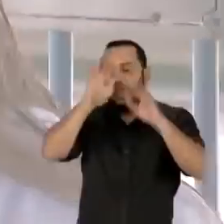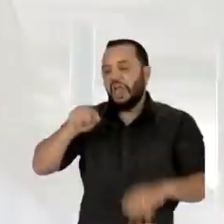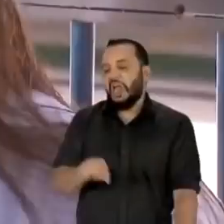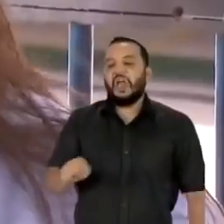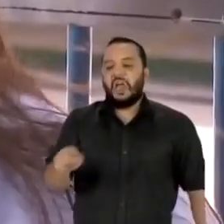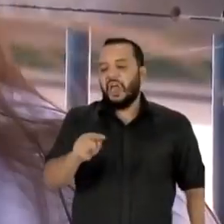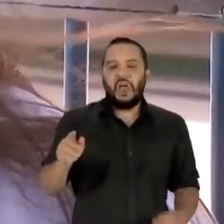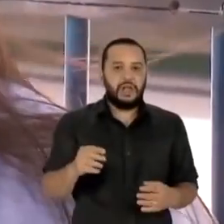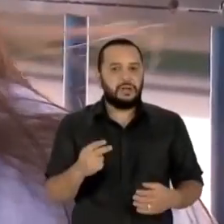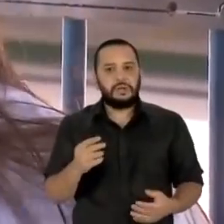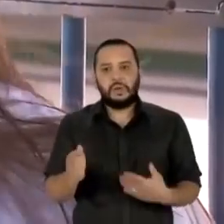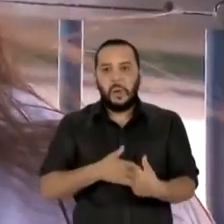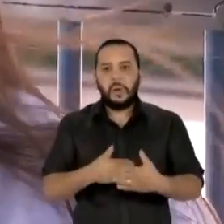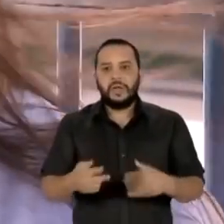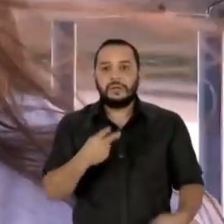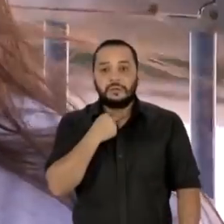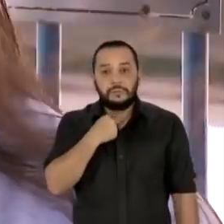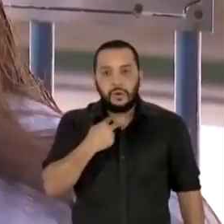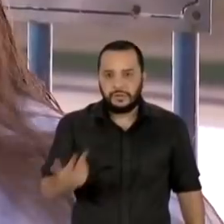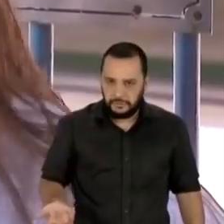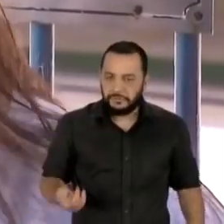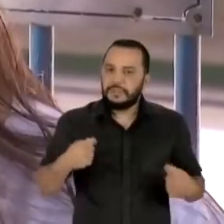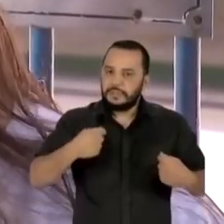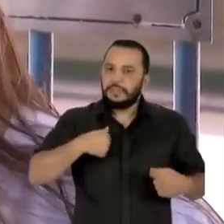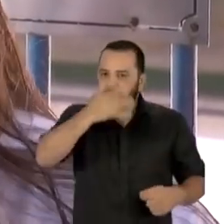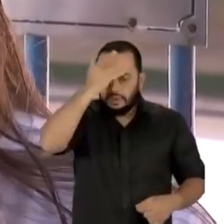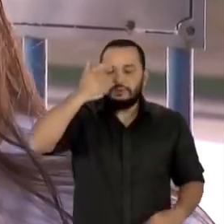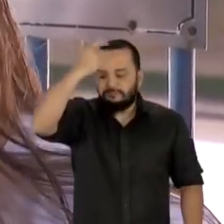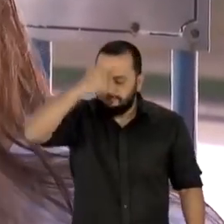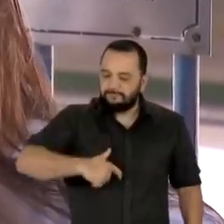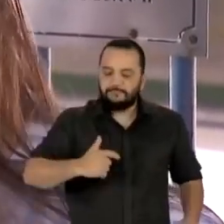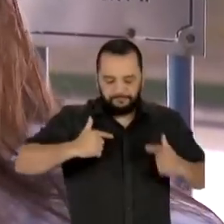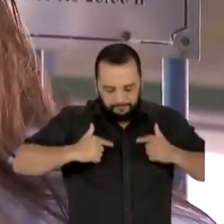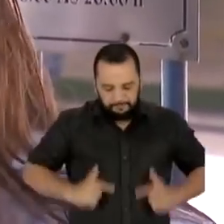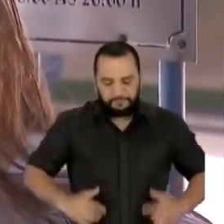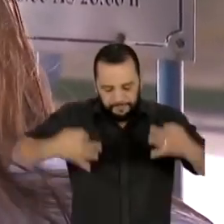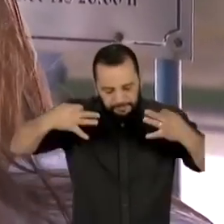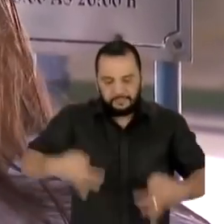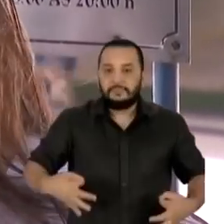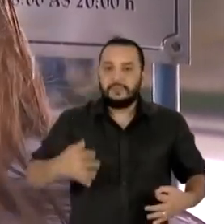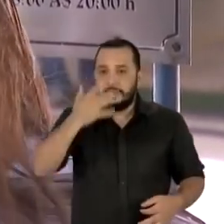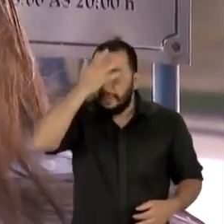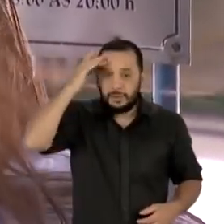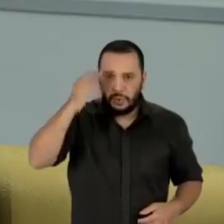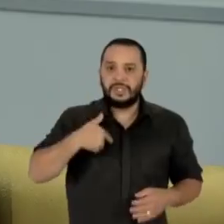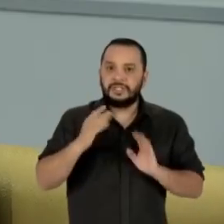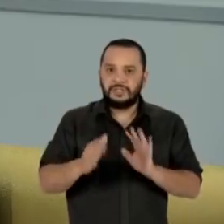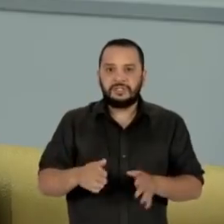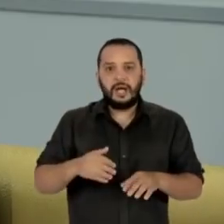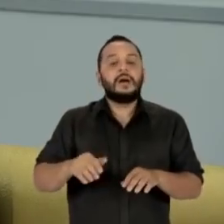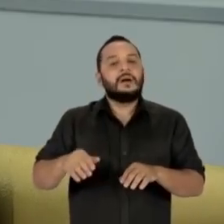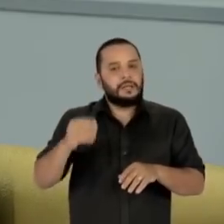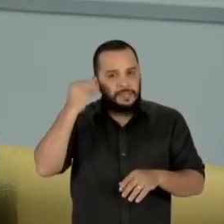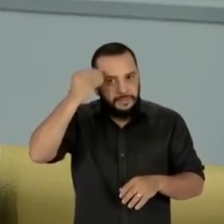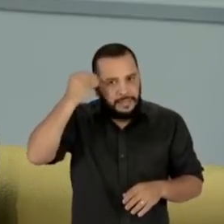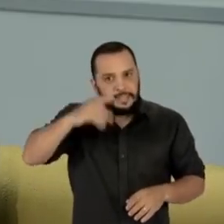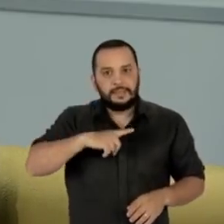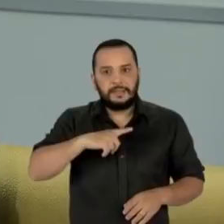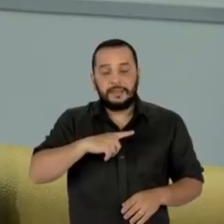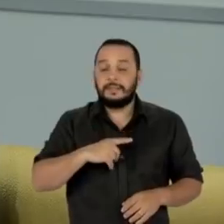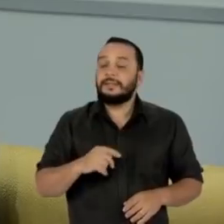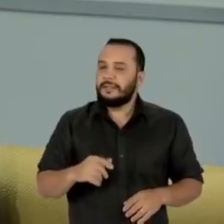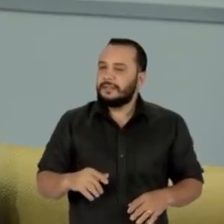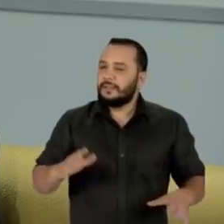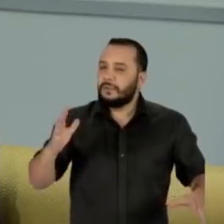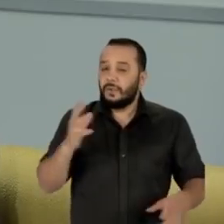colocar qualquer pessoa tem que ser pessoas um caráter bom ainda lisboa pessoas preparadas né ah pois é